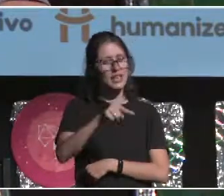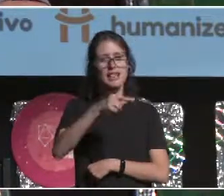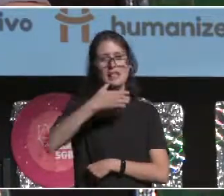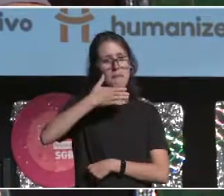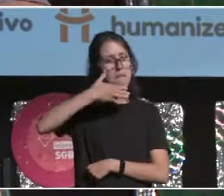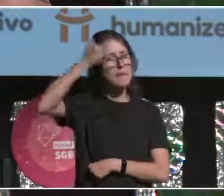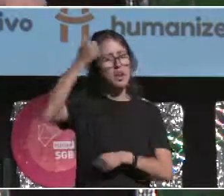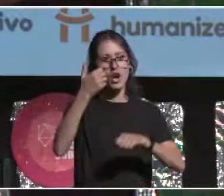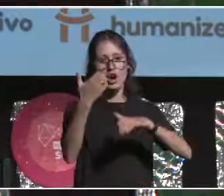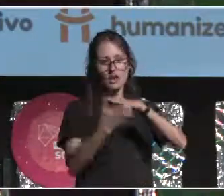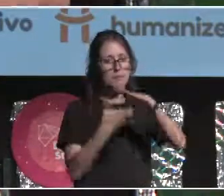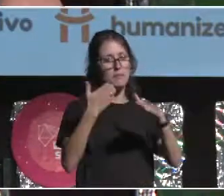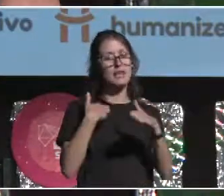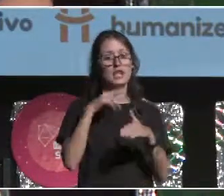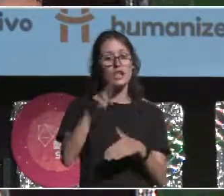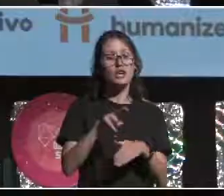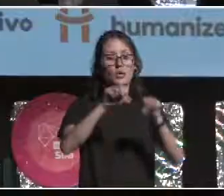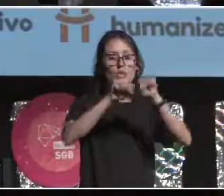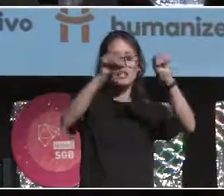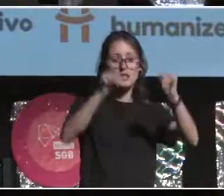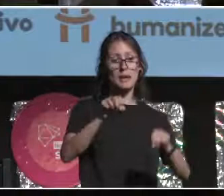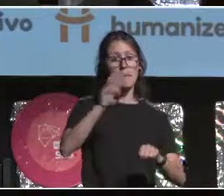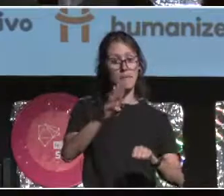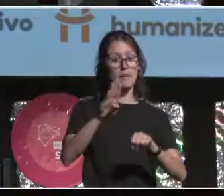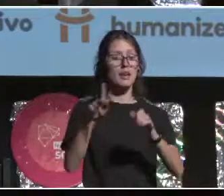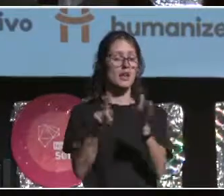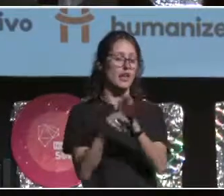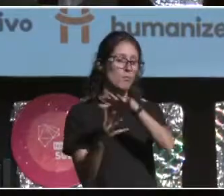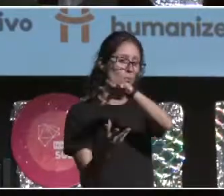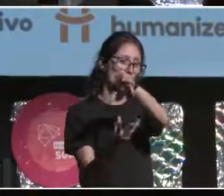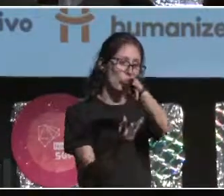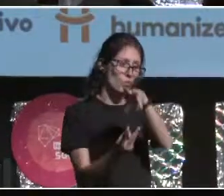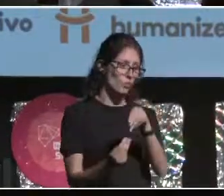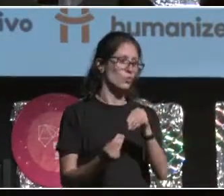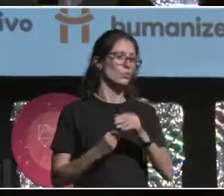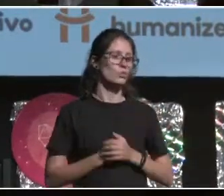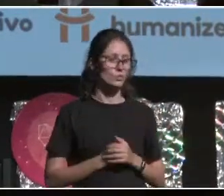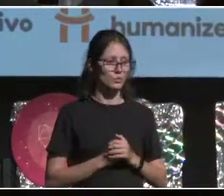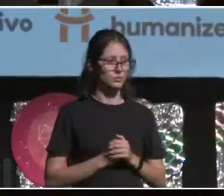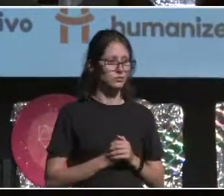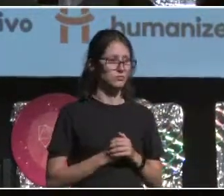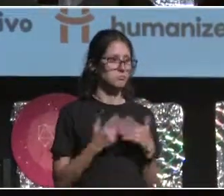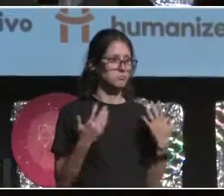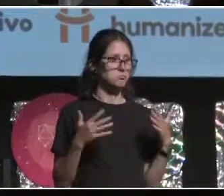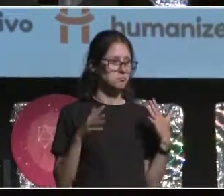empresa B do mundo. Então, é uma super inspiração para a gente. Uau! Muito legal.